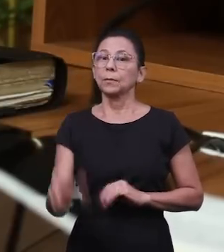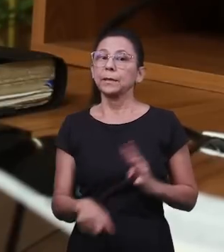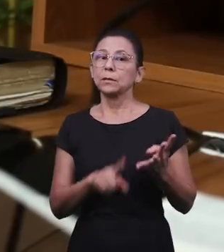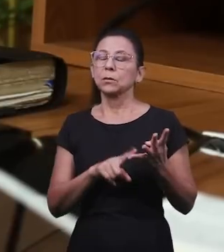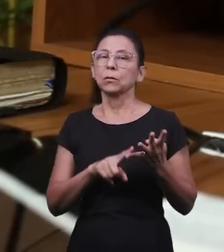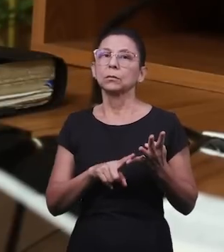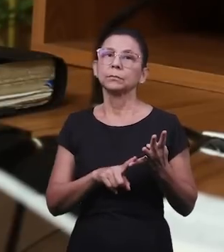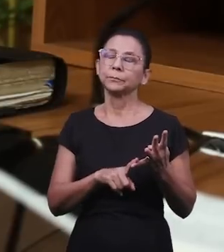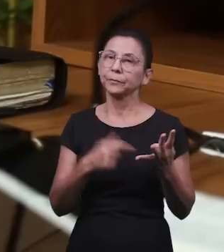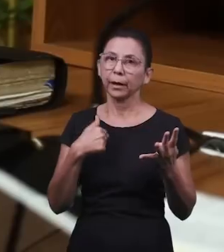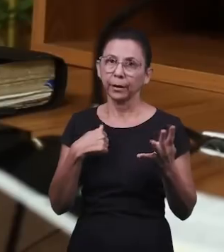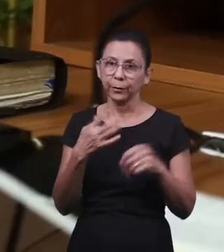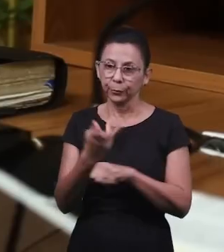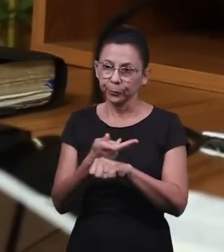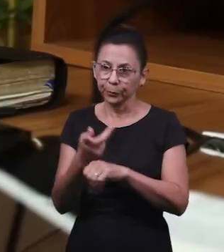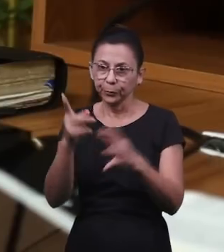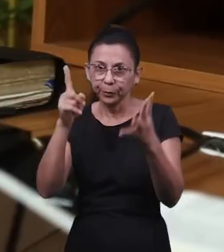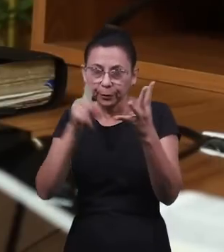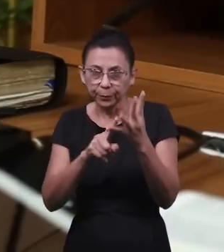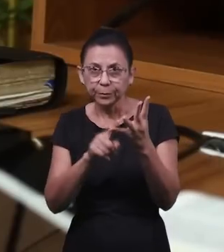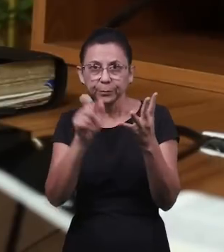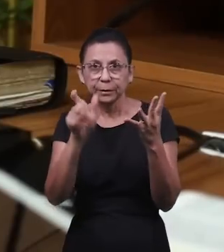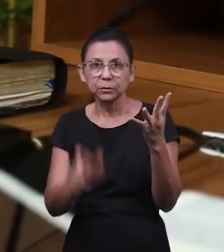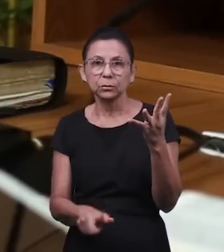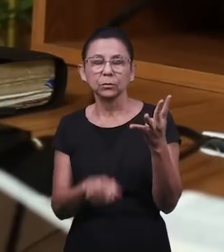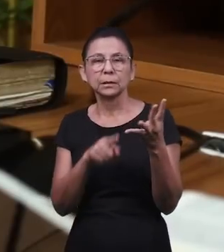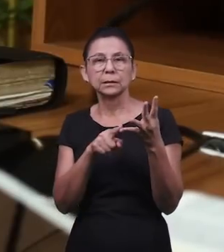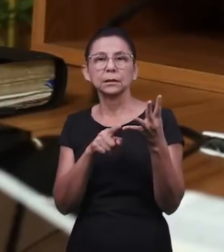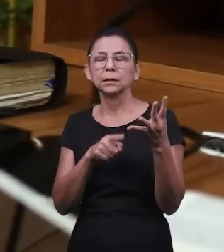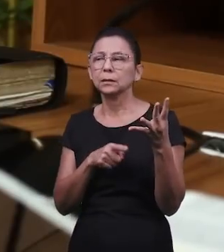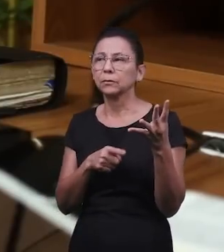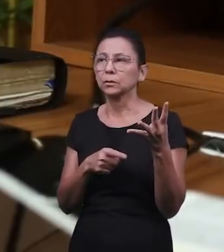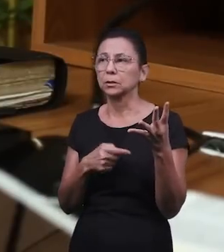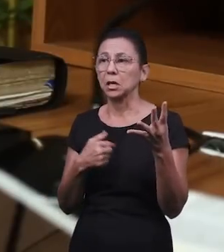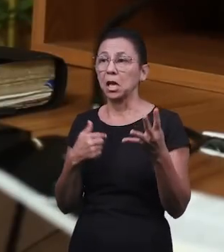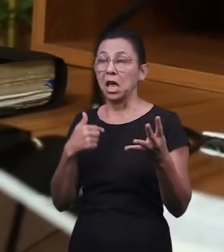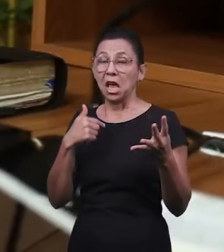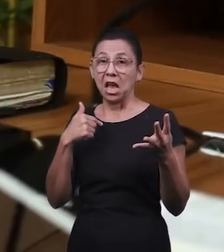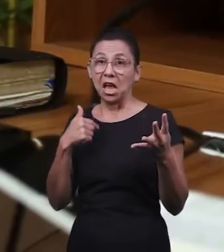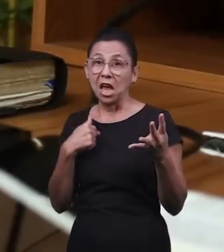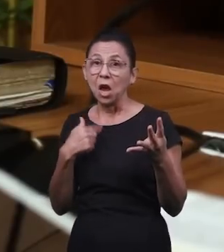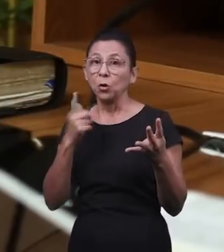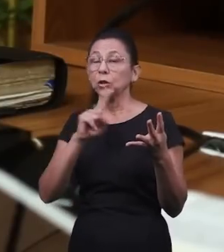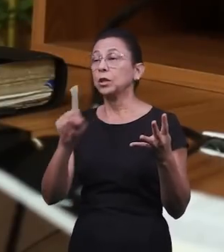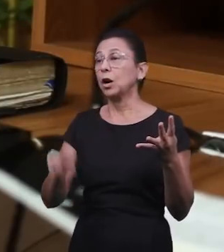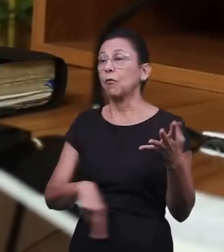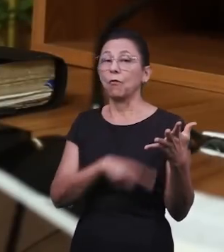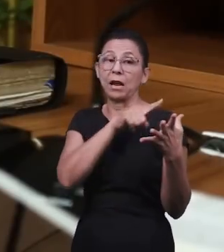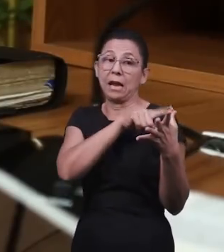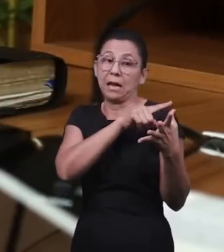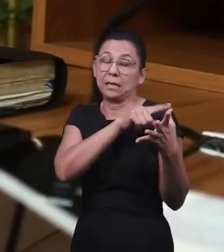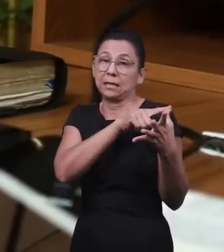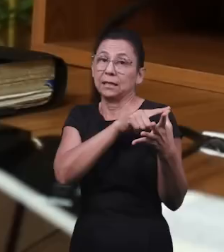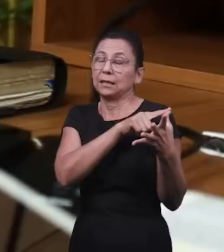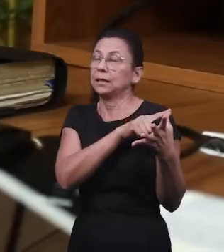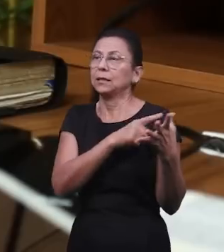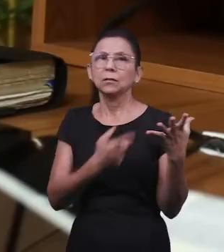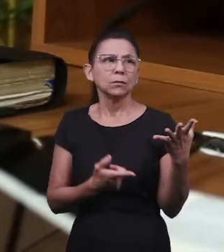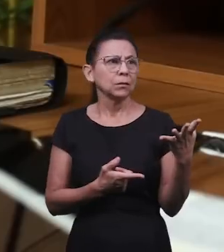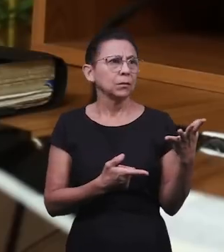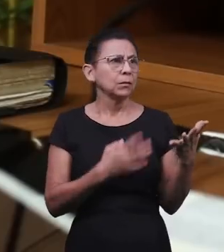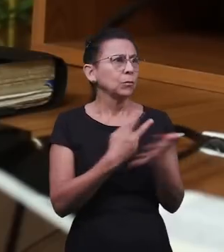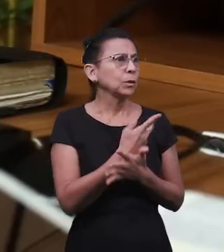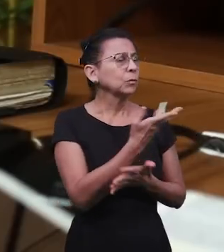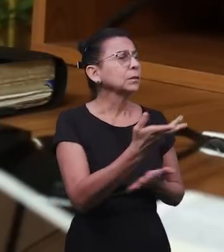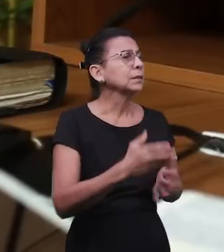quarto. Aí o quarto também entregou o quinto. Aí cheguei no quinto, falei: por que esse negócio